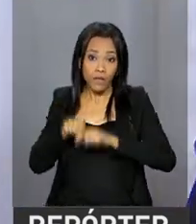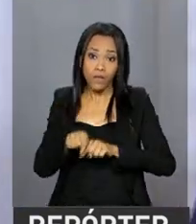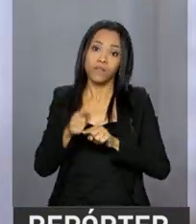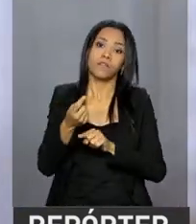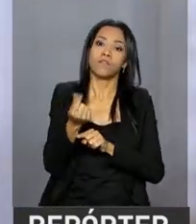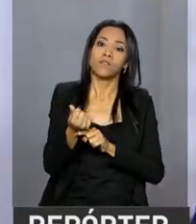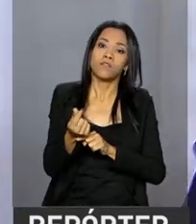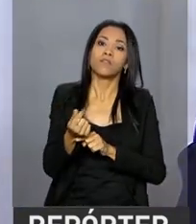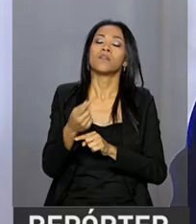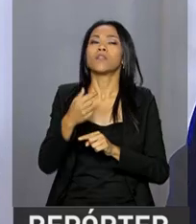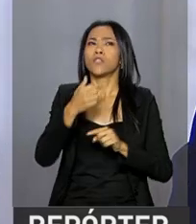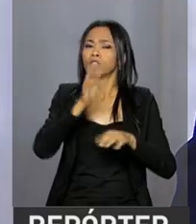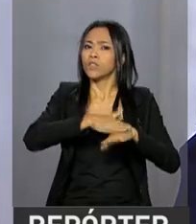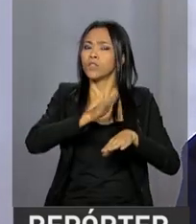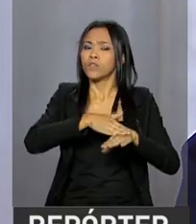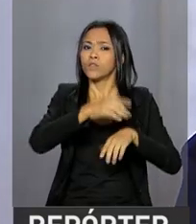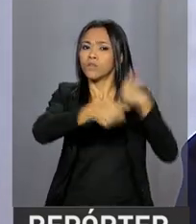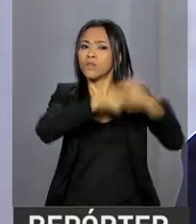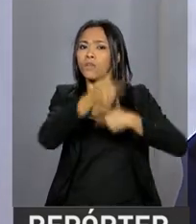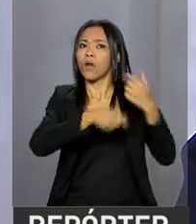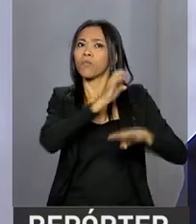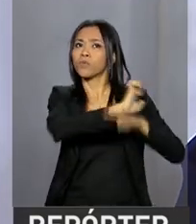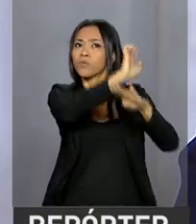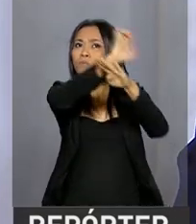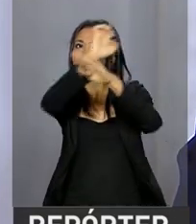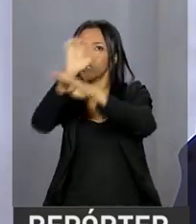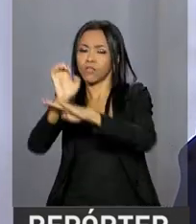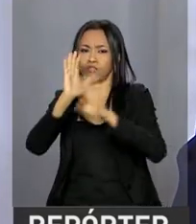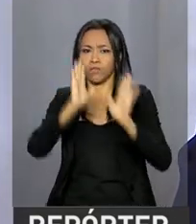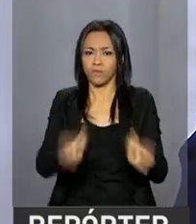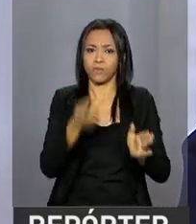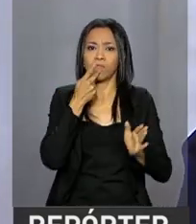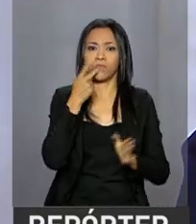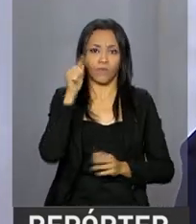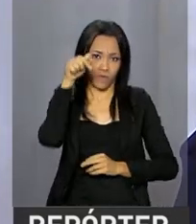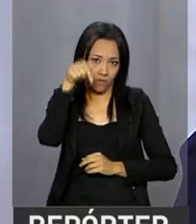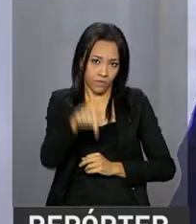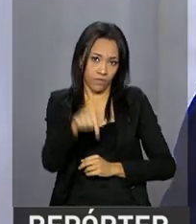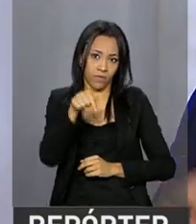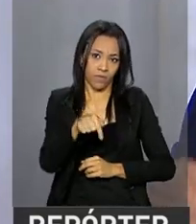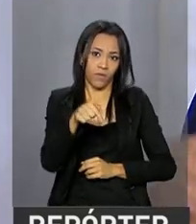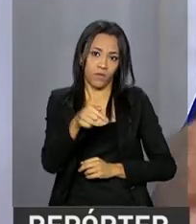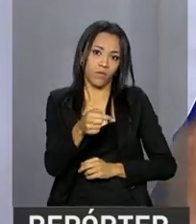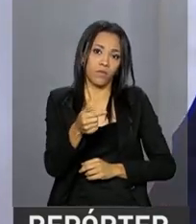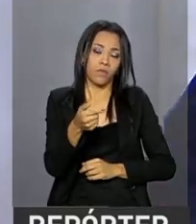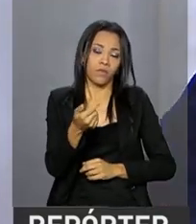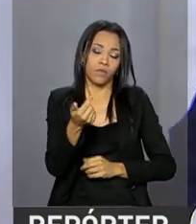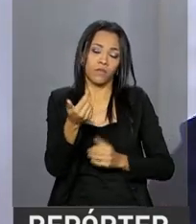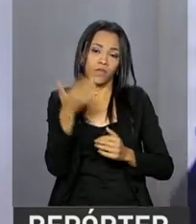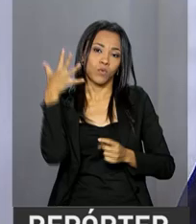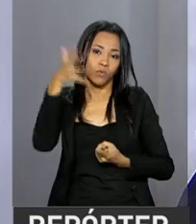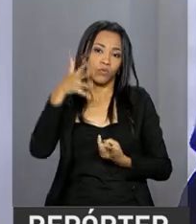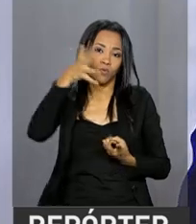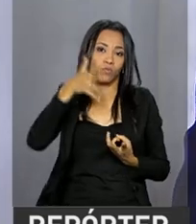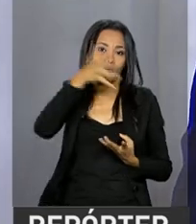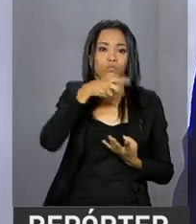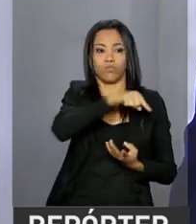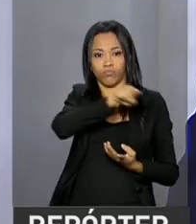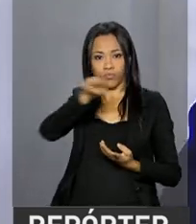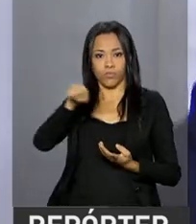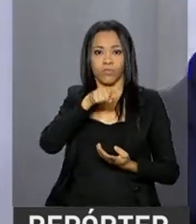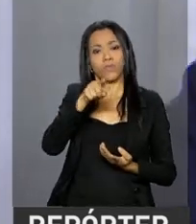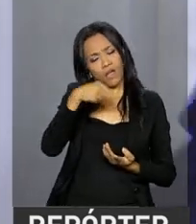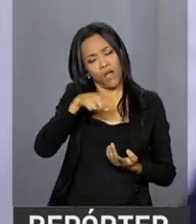governo do estado, como já foi mencionado por eh muitos aqui eh eh durante as suas falas, certamente é